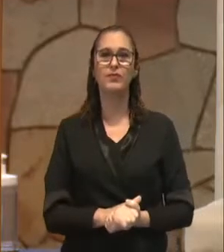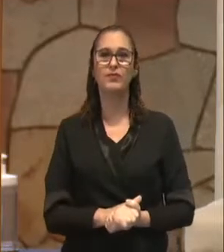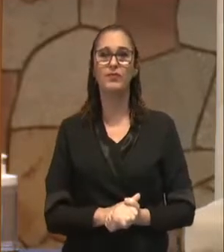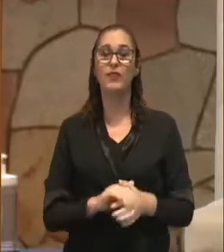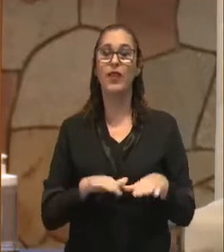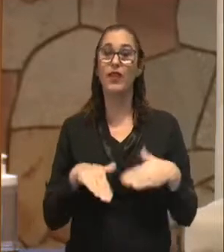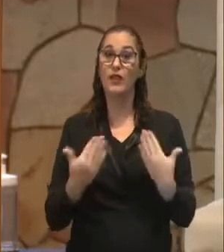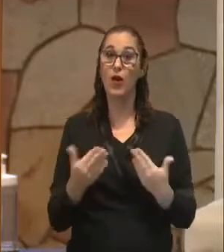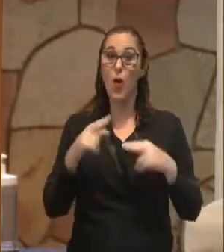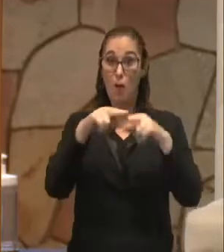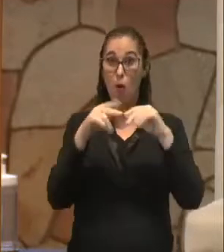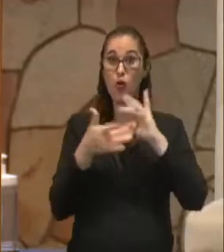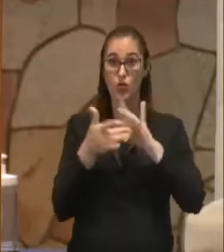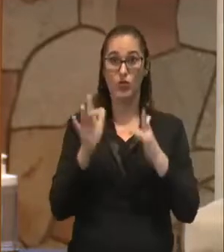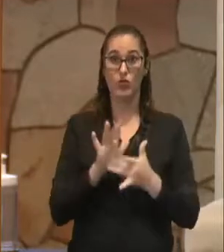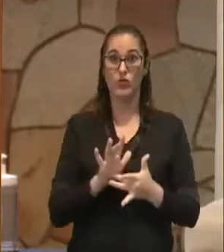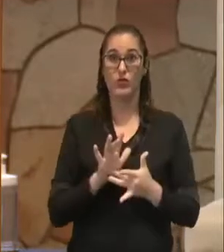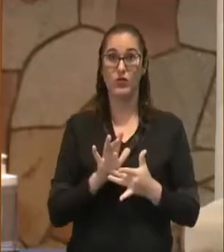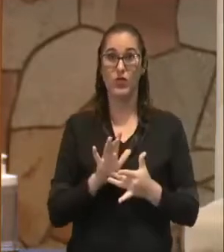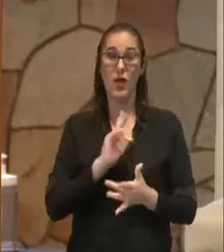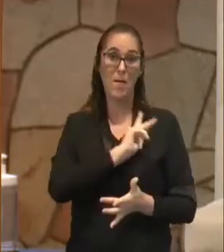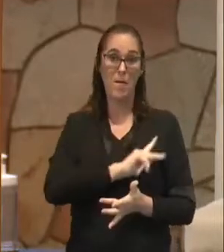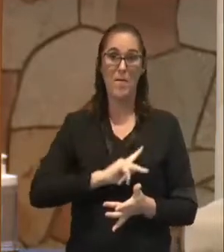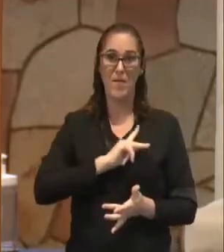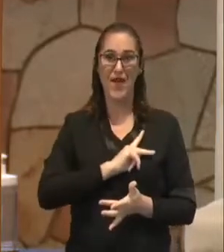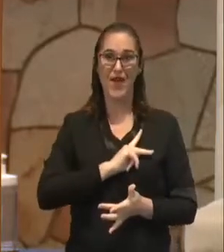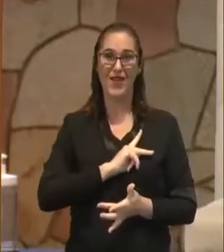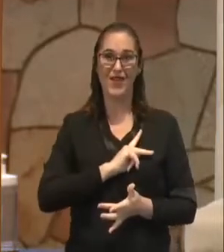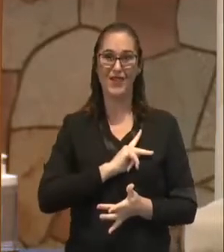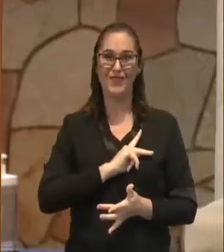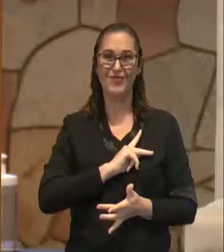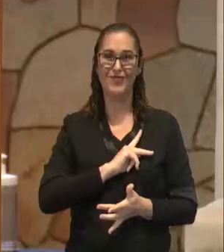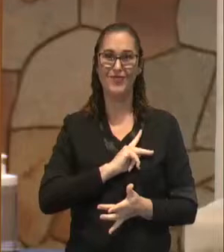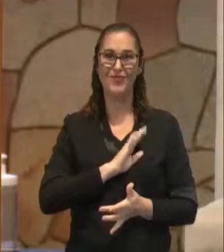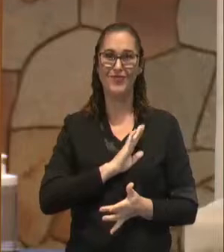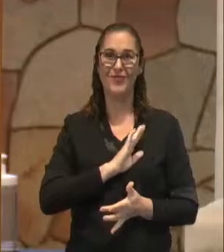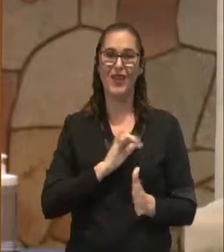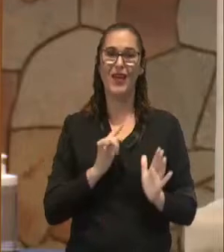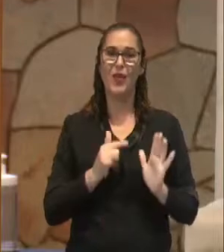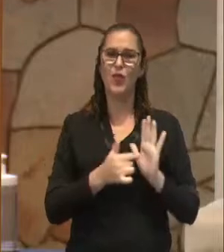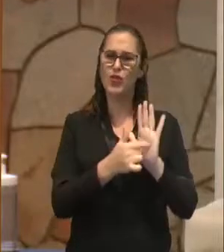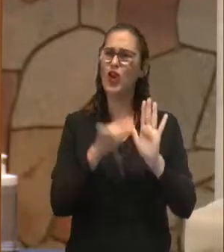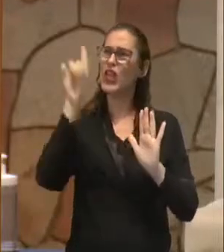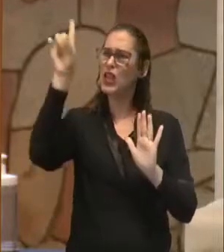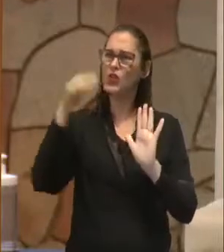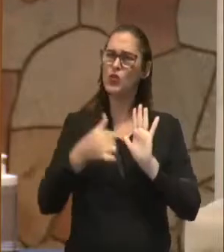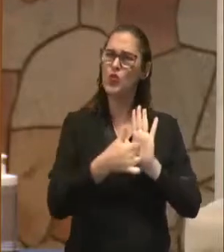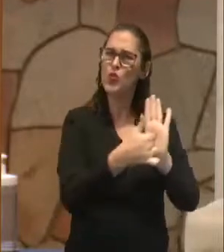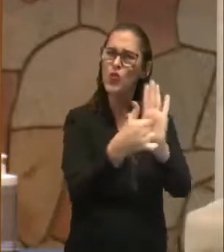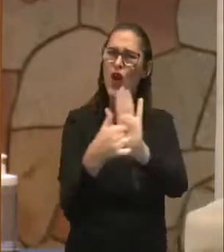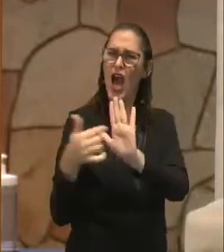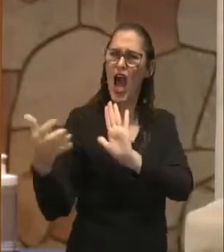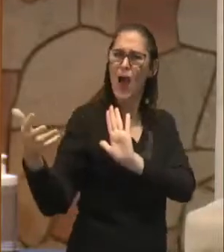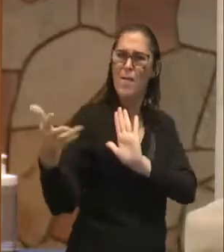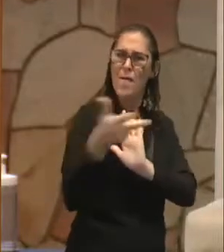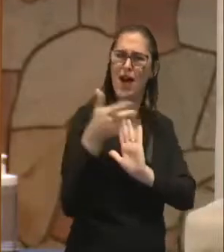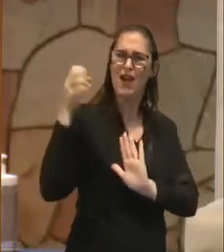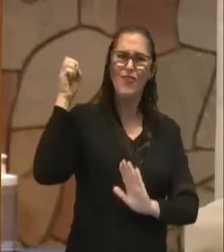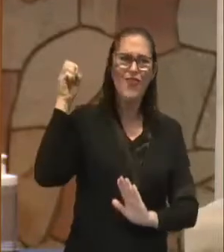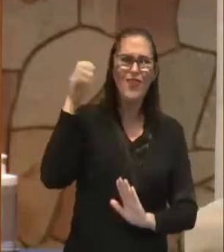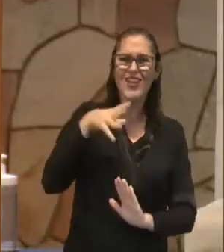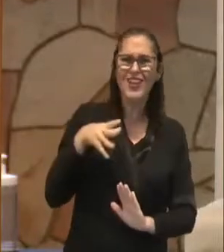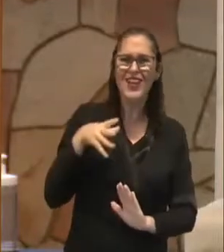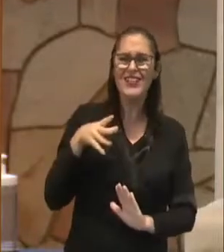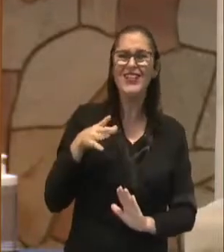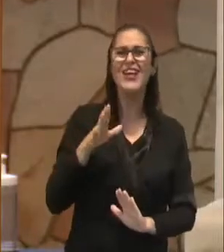Então, por meio de Jesus, Deus mostrou a sua grande graça, a sua maravilhosa graça, que